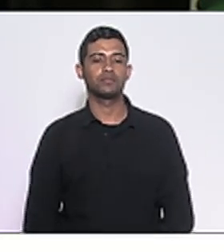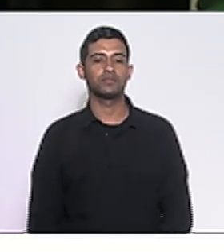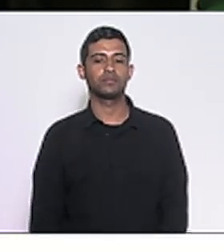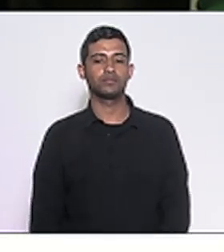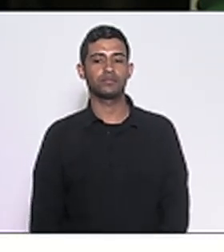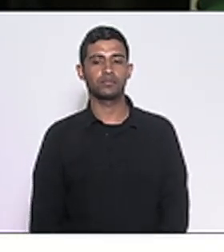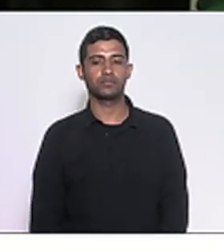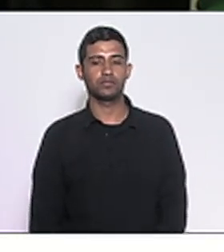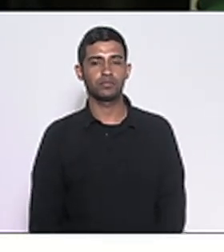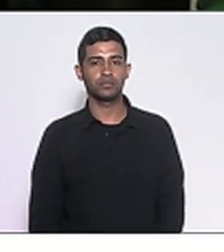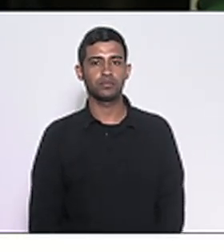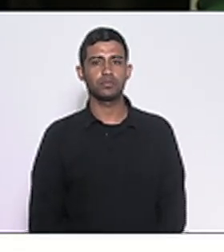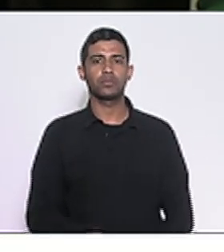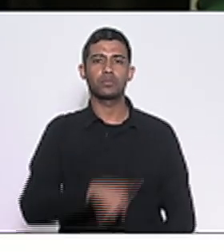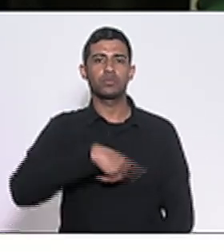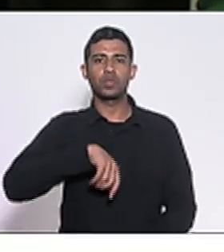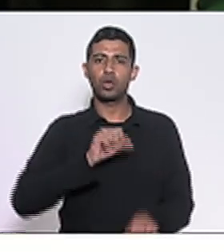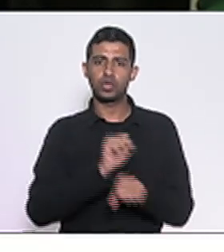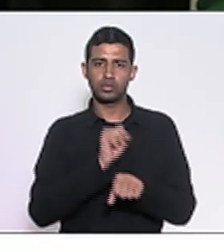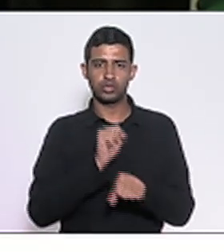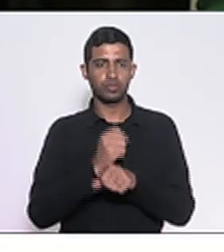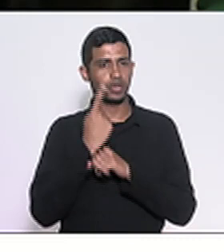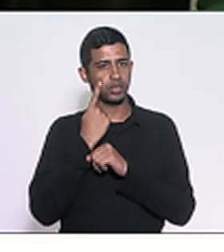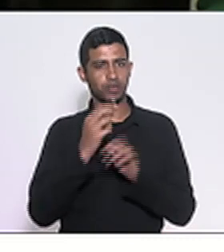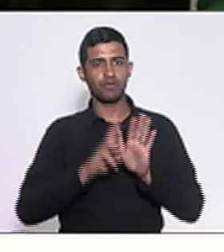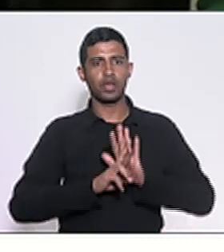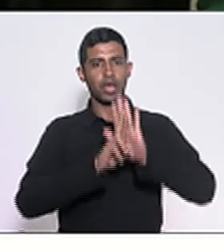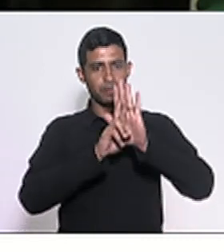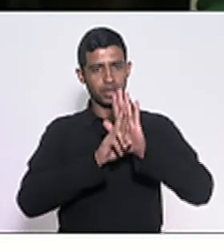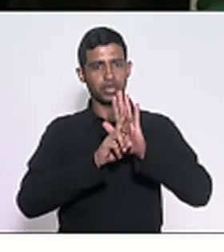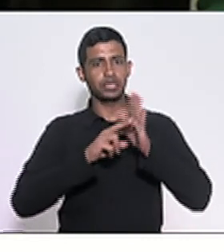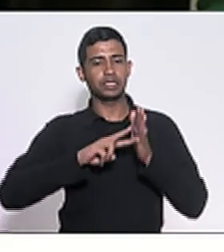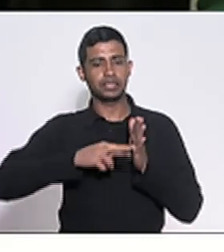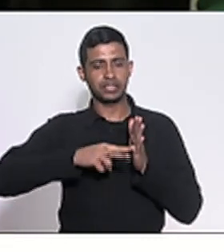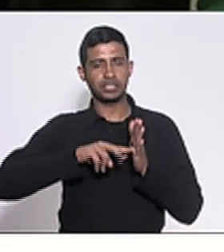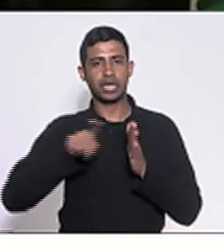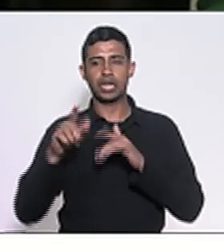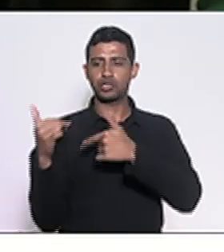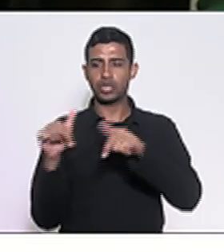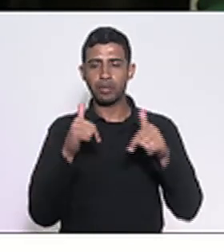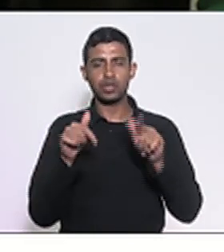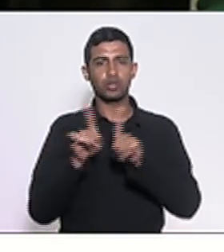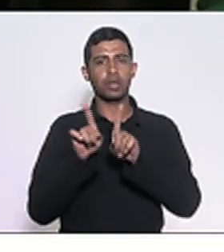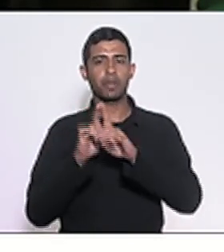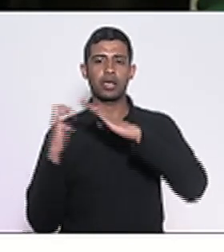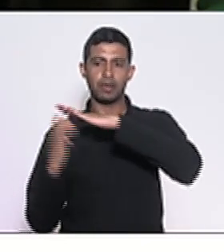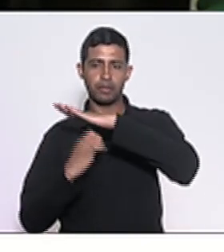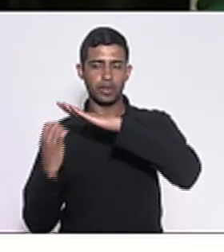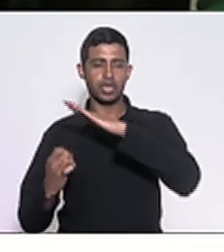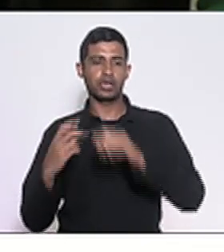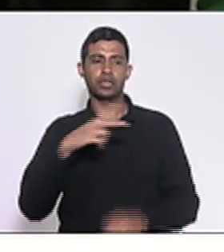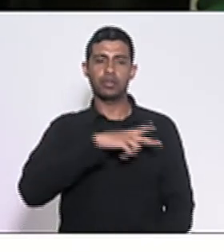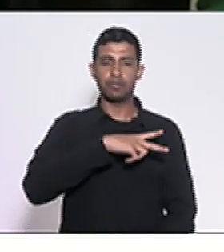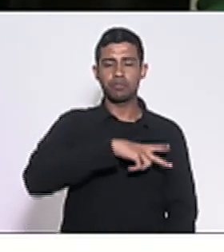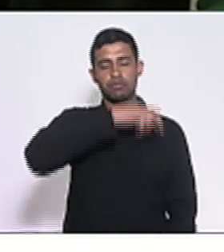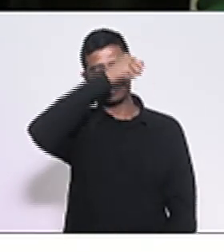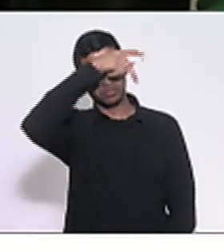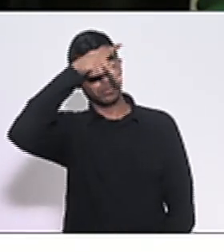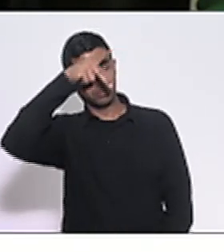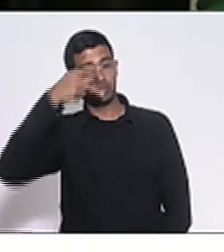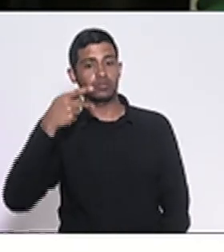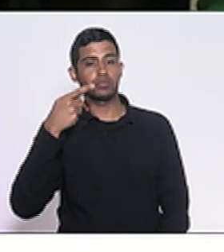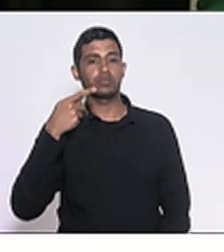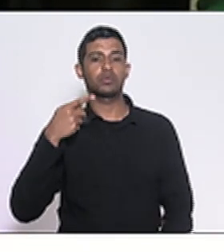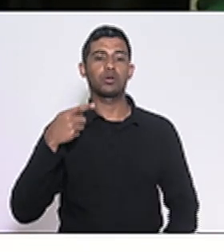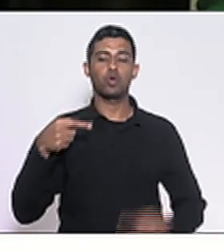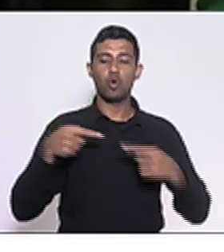Estamos aguardando ainda a representação do Sindicato dos Trabalhadores em Empresas e Serviços Públicos e Privados em Informática, Internet e similares